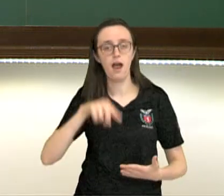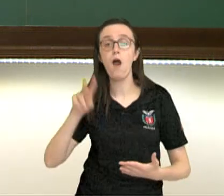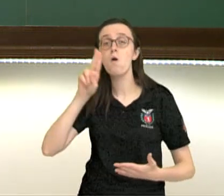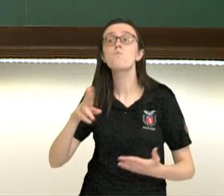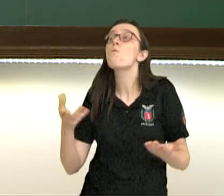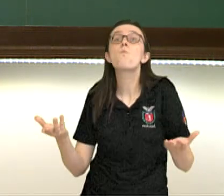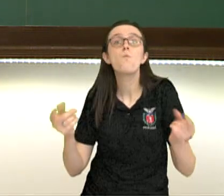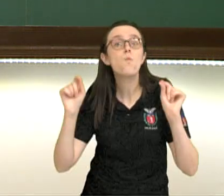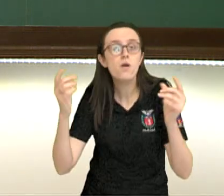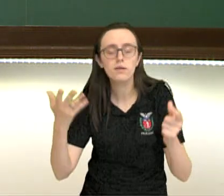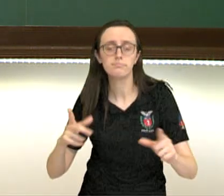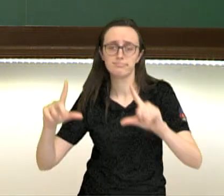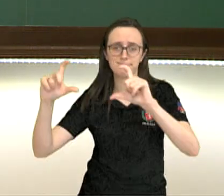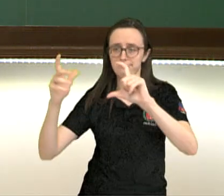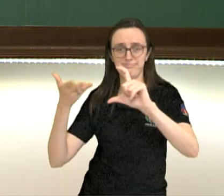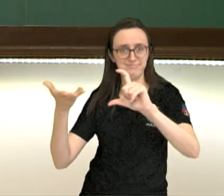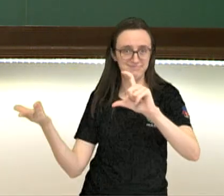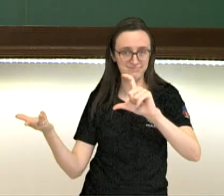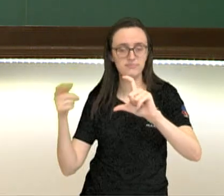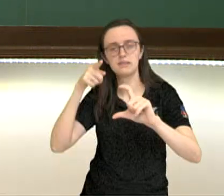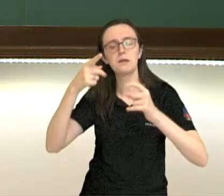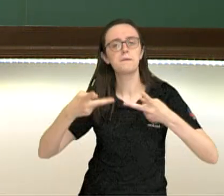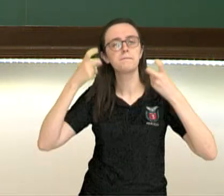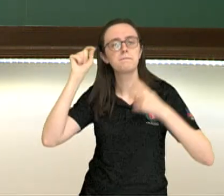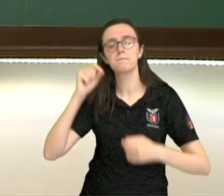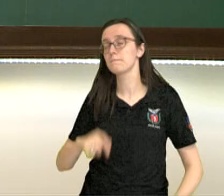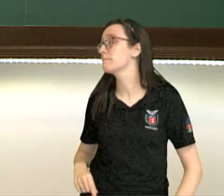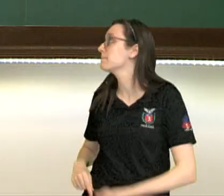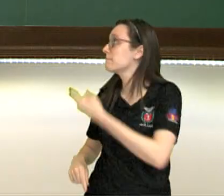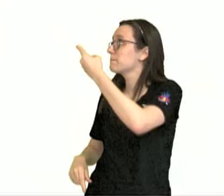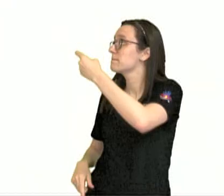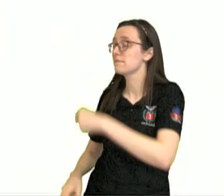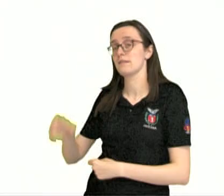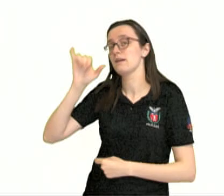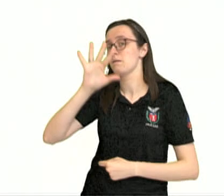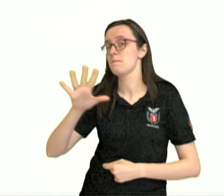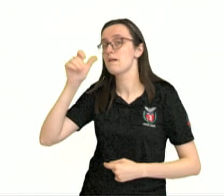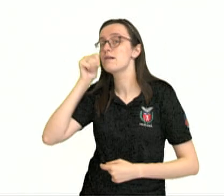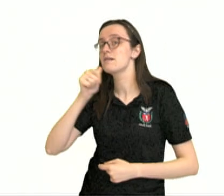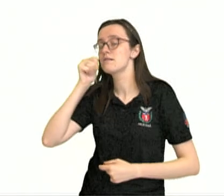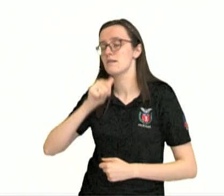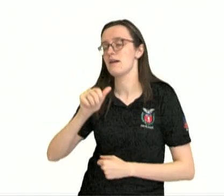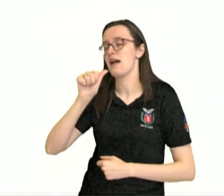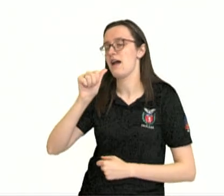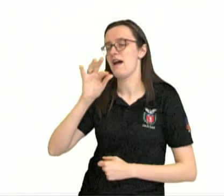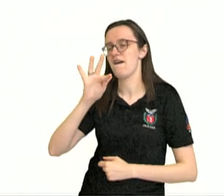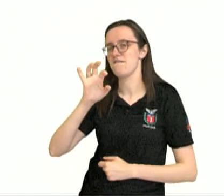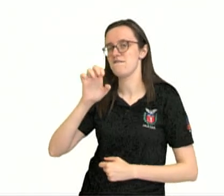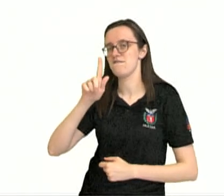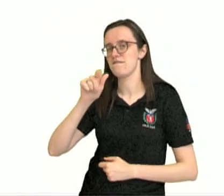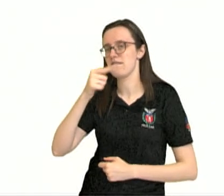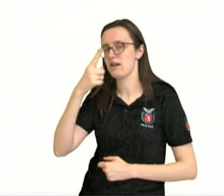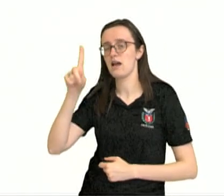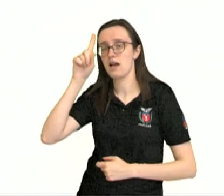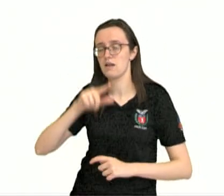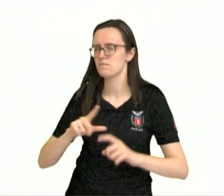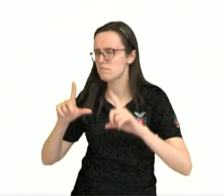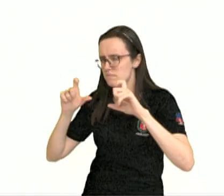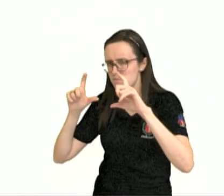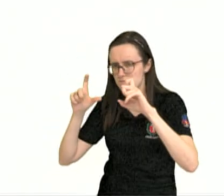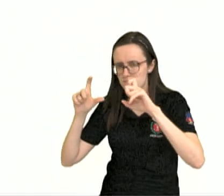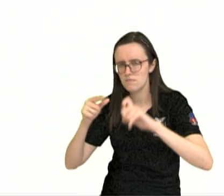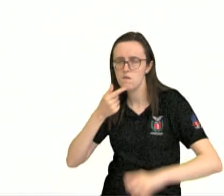câmera fotográfica né então vocês vejam bem Aqui nós temos a foto de uma menina afegã que foi tirada por um fotógrafo